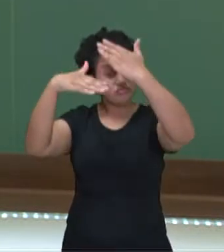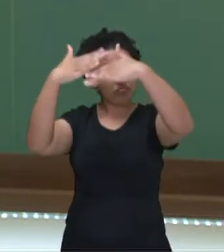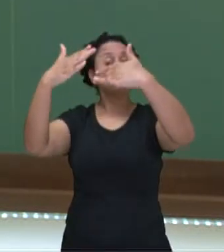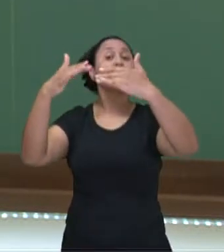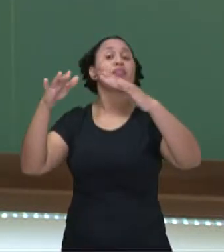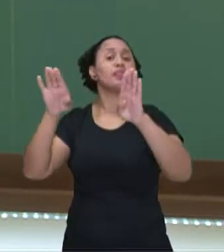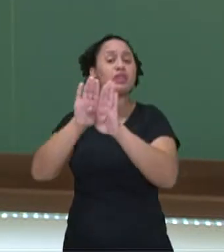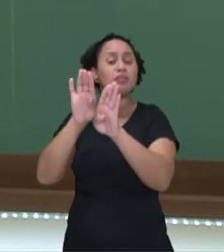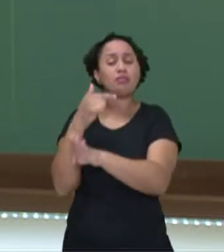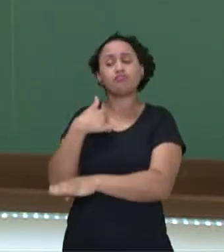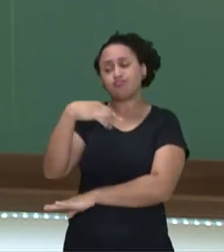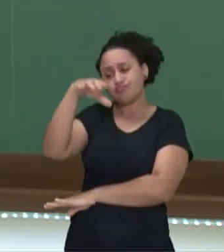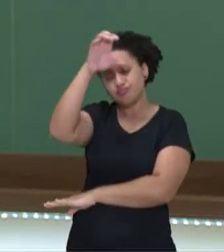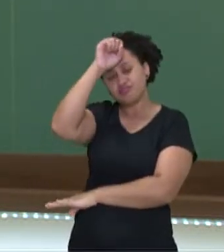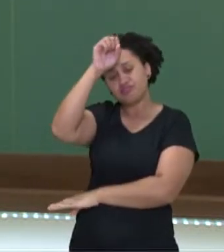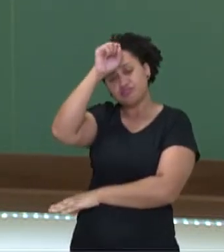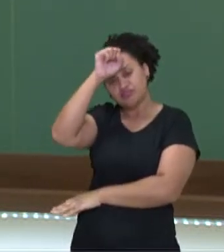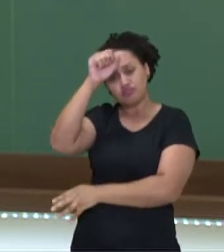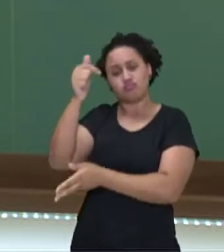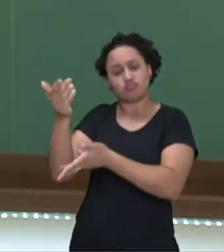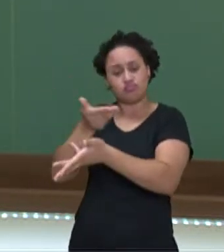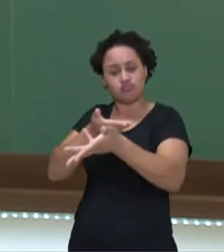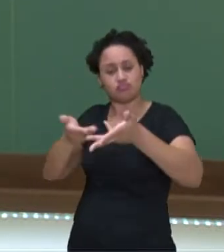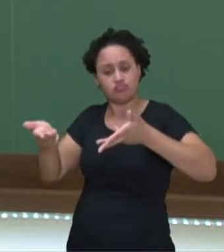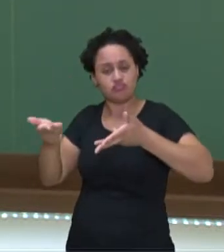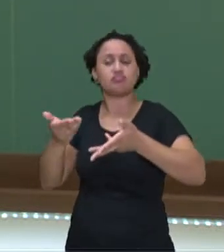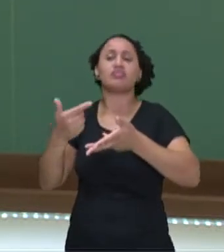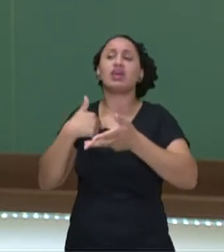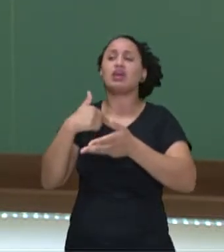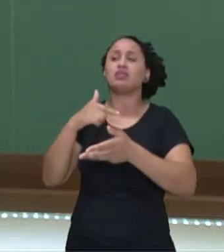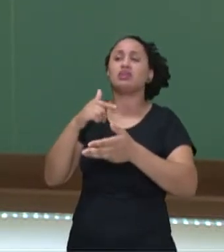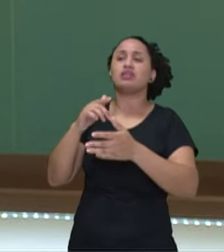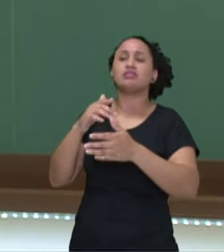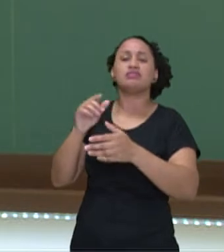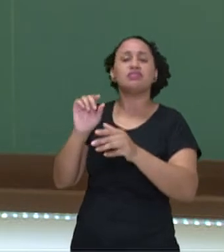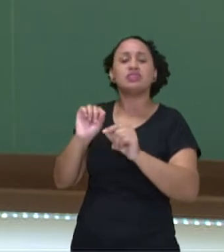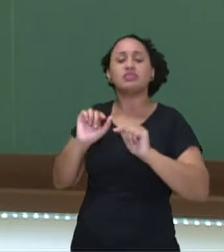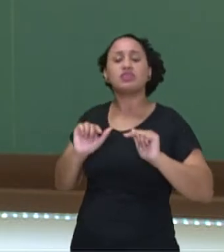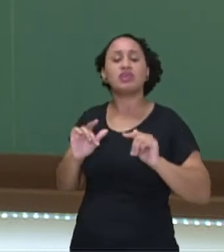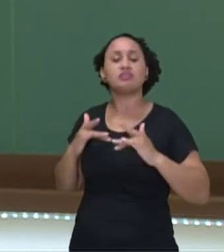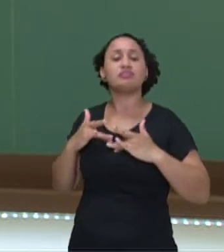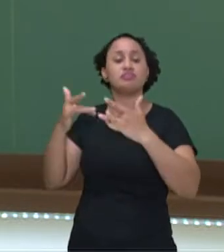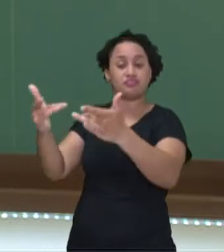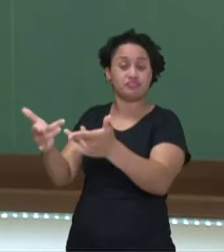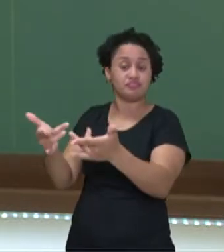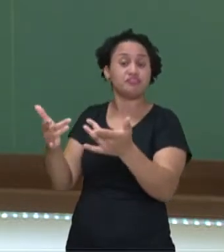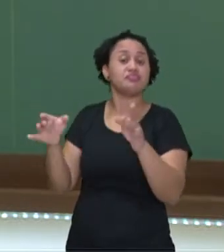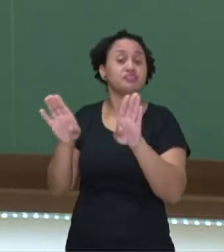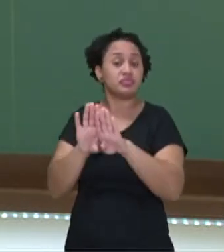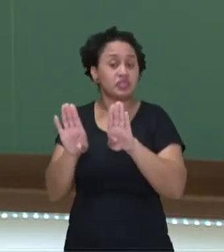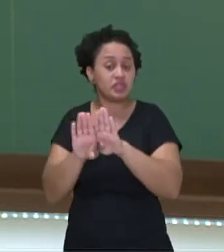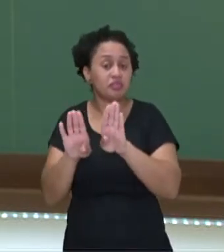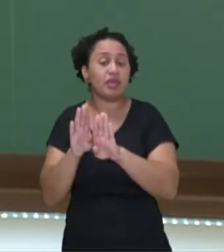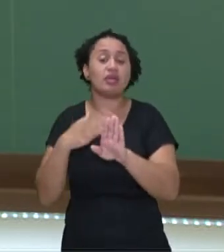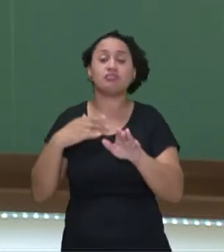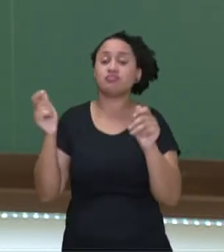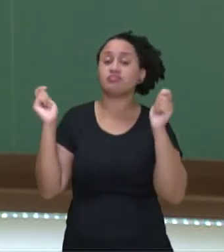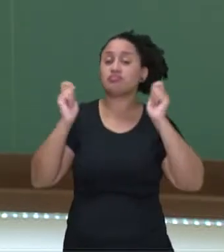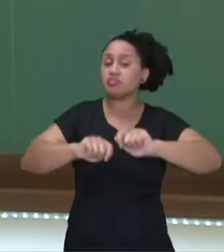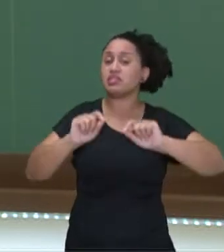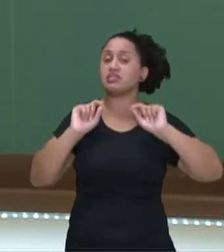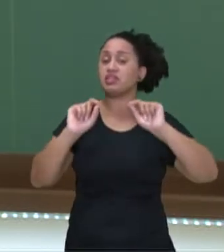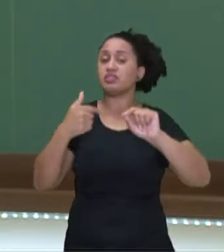estou aprendendo a compartilhar, eu estou exercendo a solidariedade, eu estou exercendo aí a minha capacidade